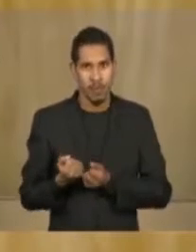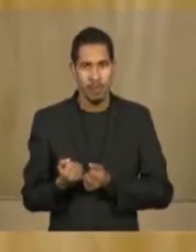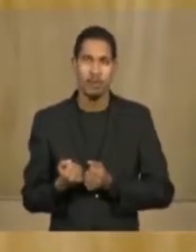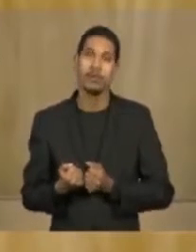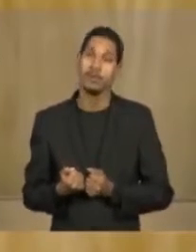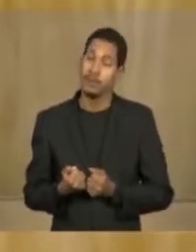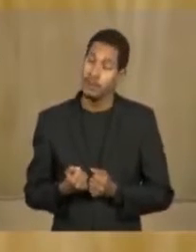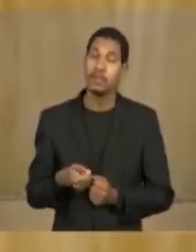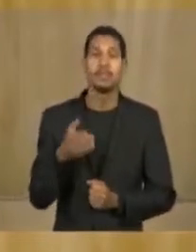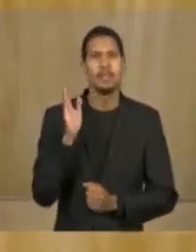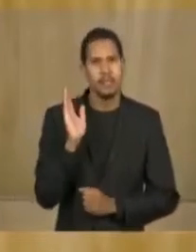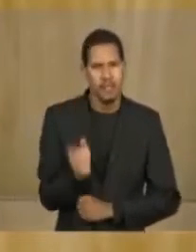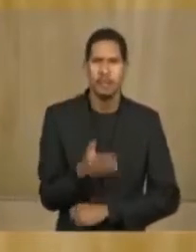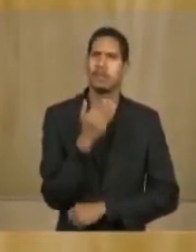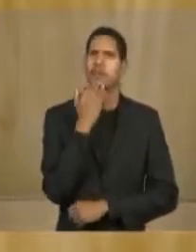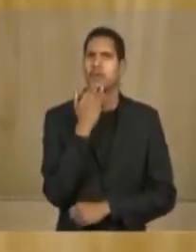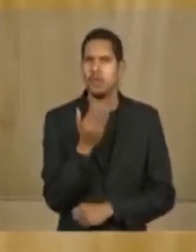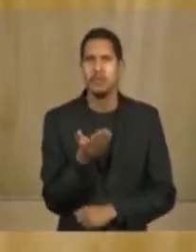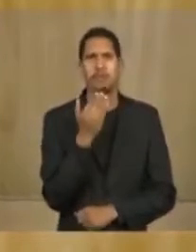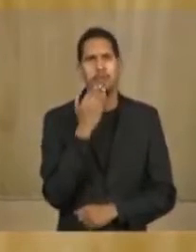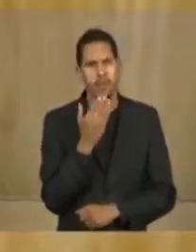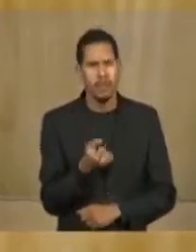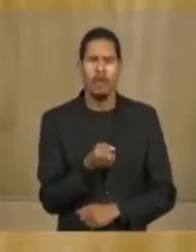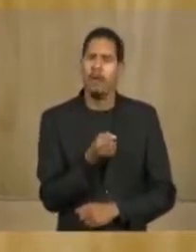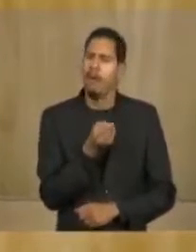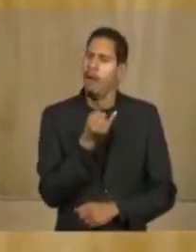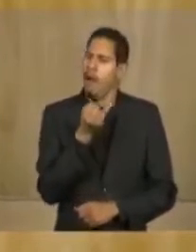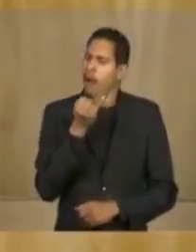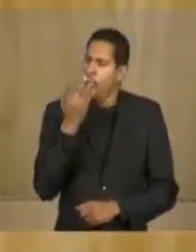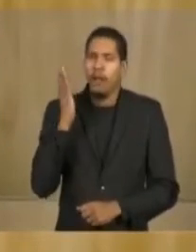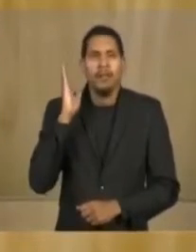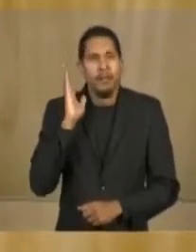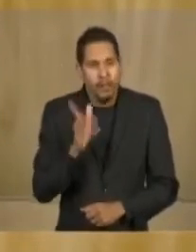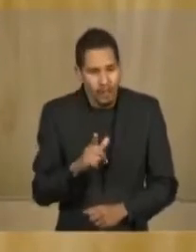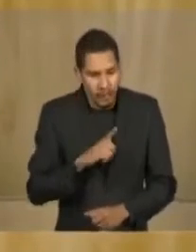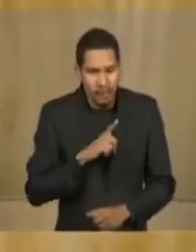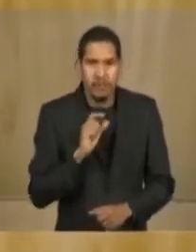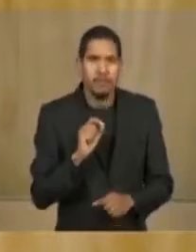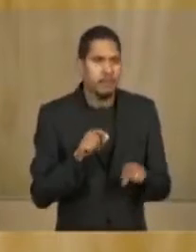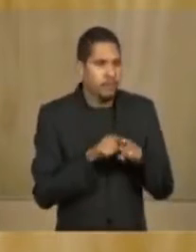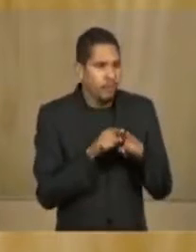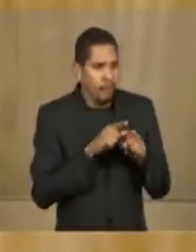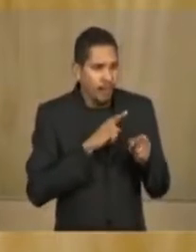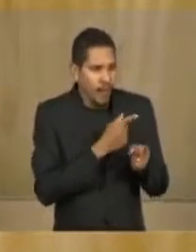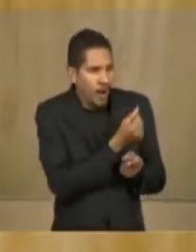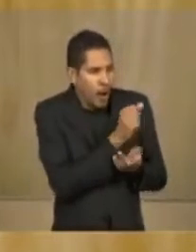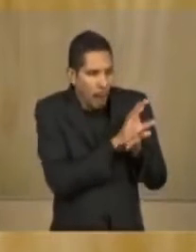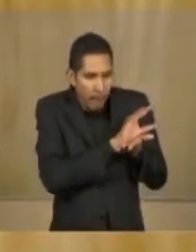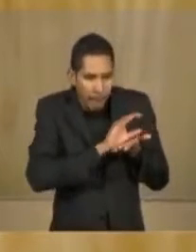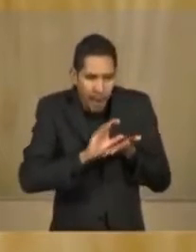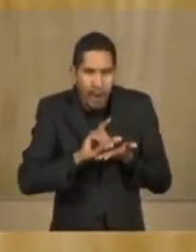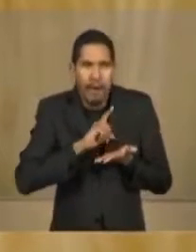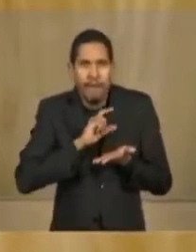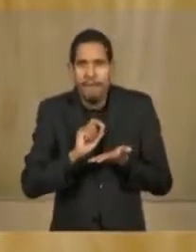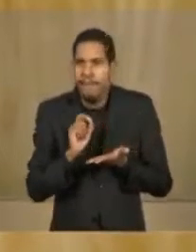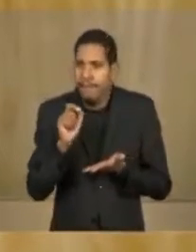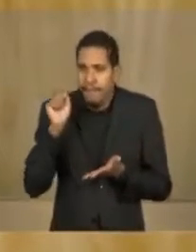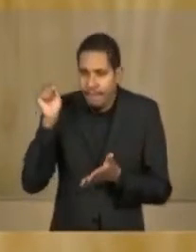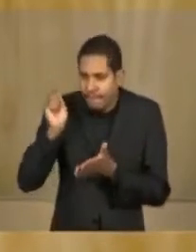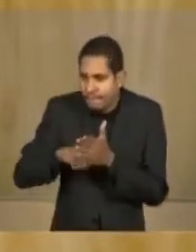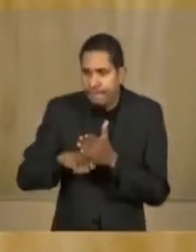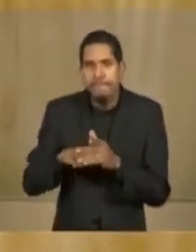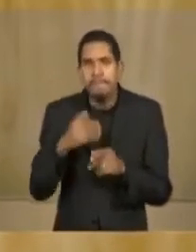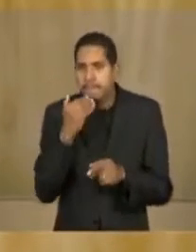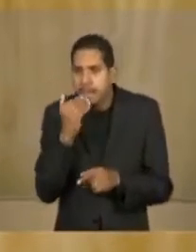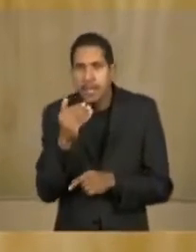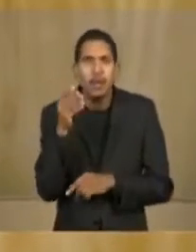vem solicitando há algum tempo aqui, inclusive com a destinação de recursos de emenda parlamentar, a contratação de vagas